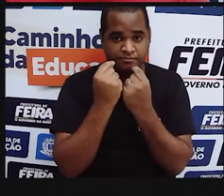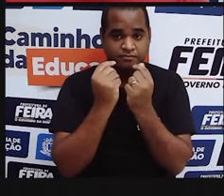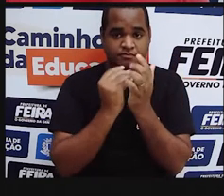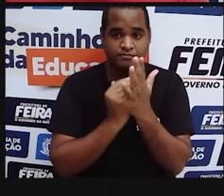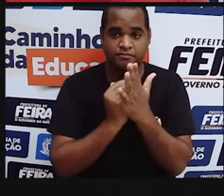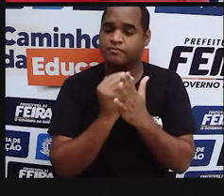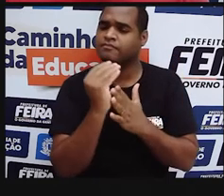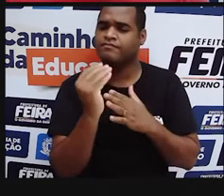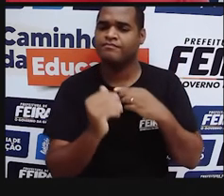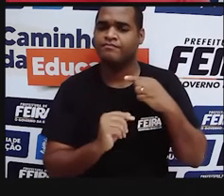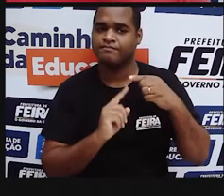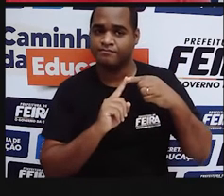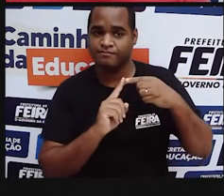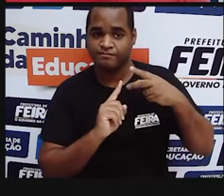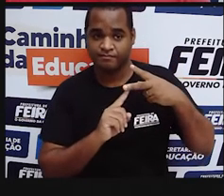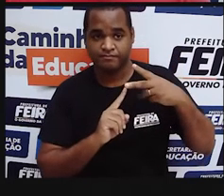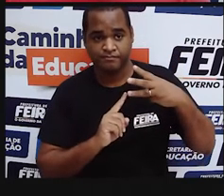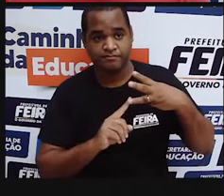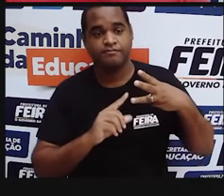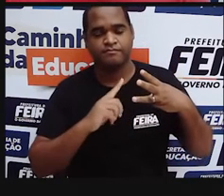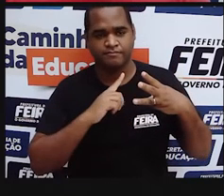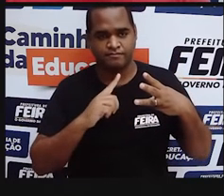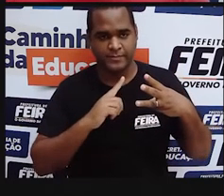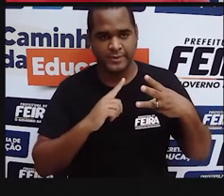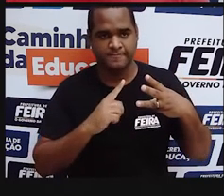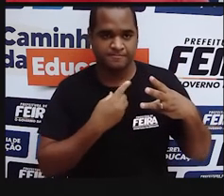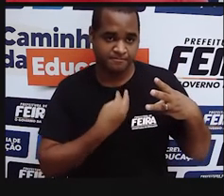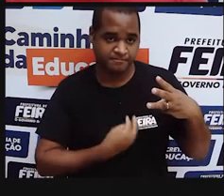Ela nasce na Grécia e...